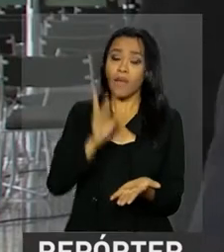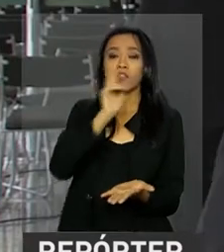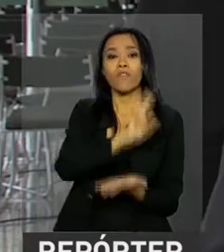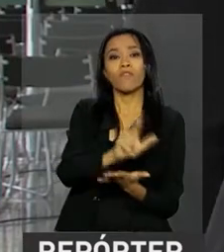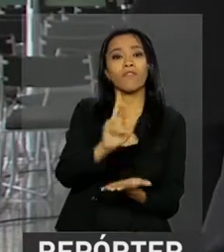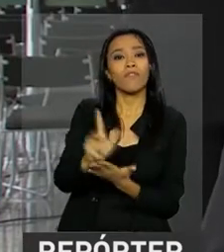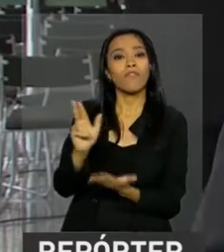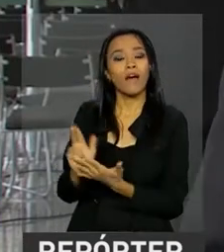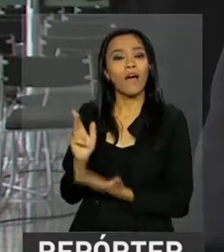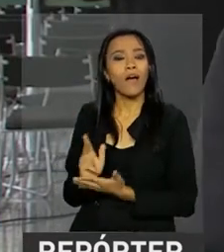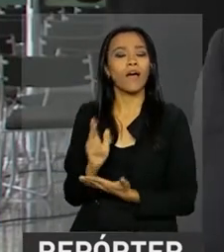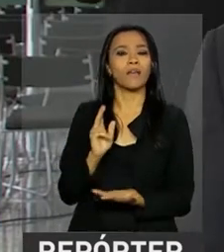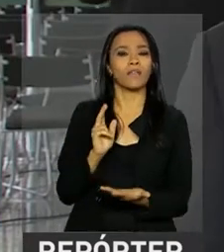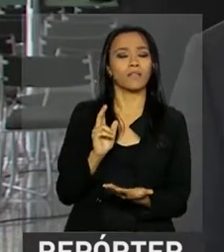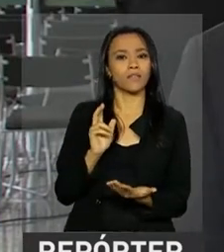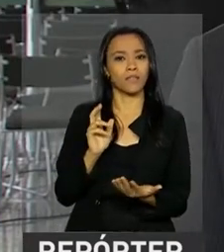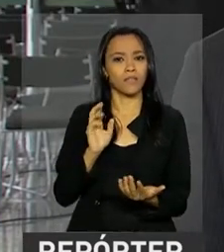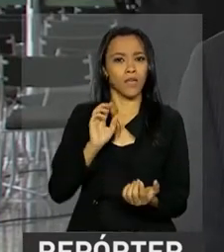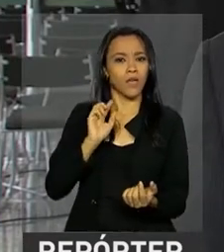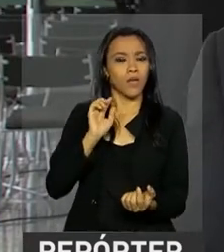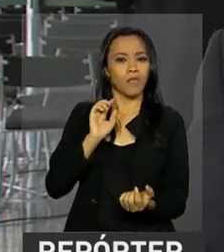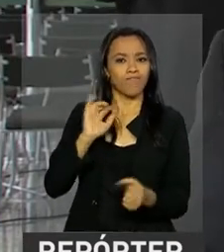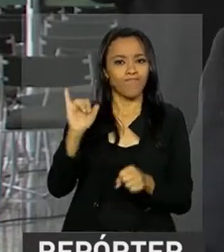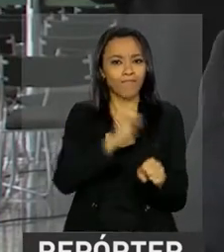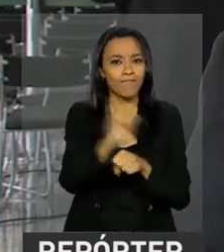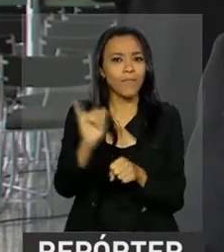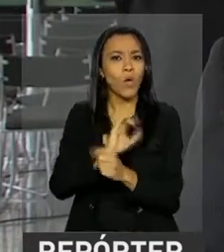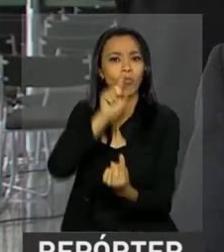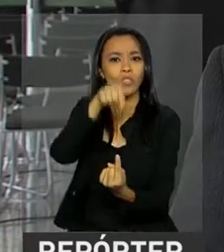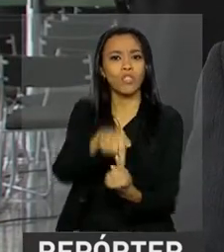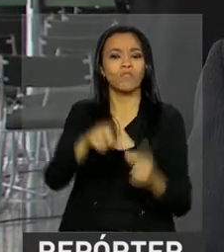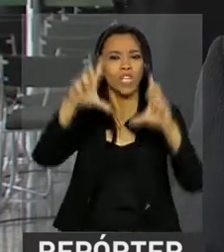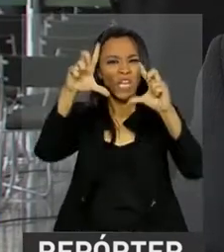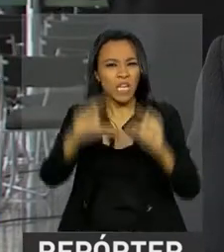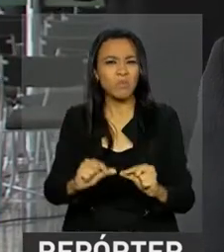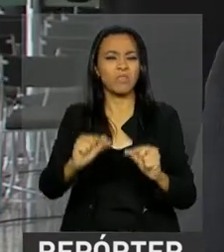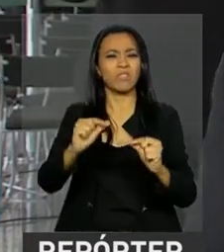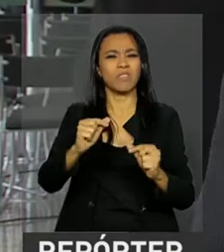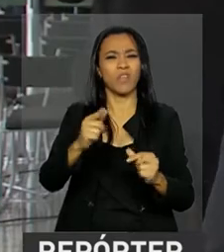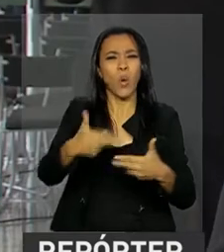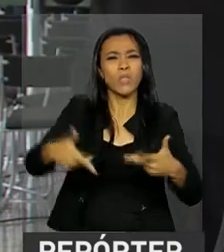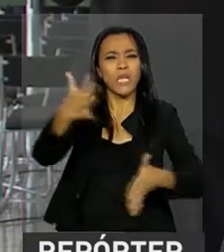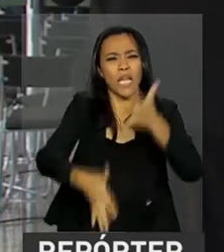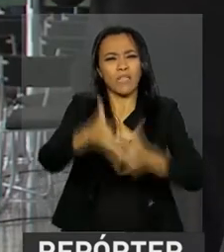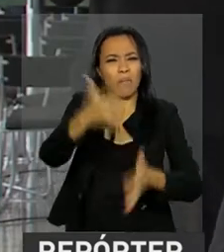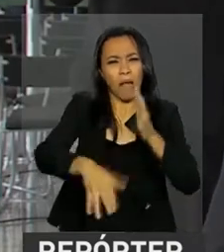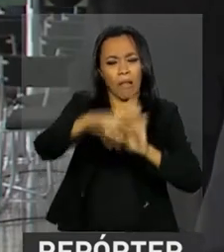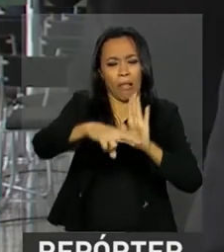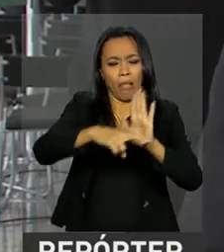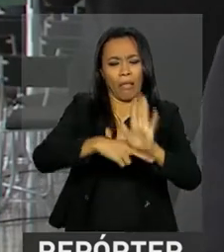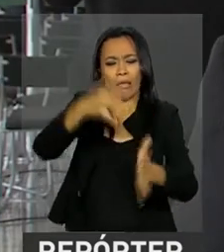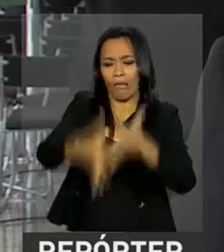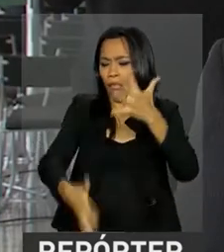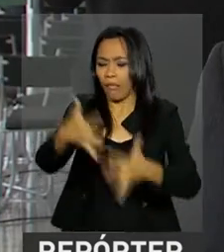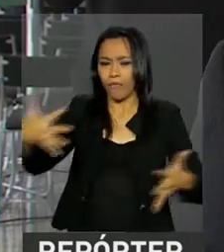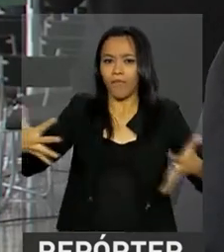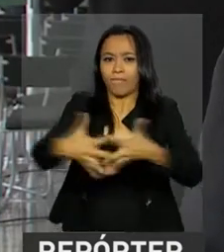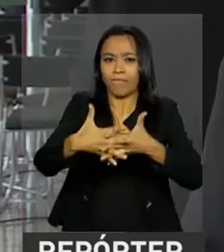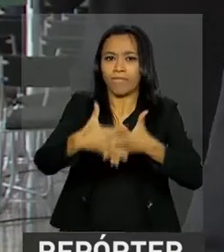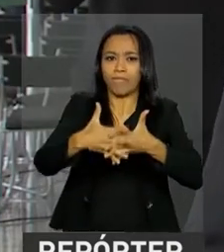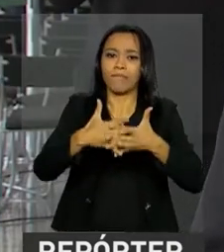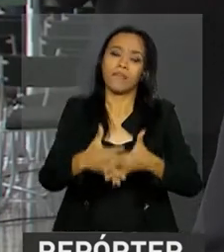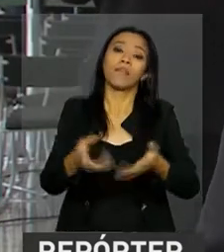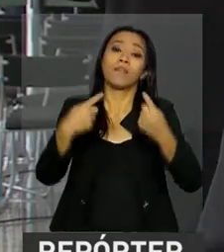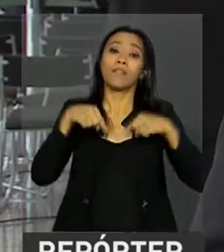de desburocratização na administração pública e lembrou também que essa medida vai gerar uma economia